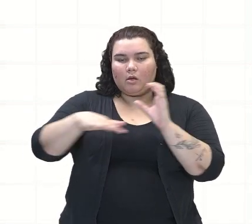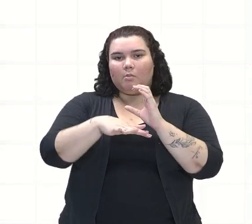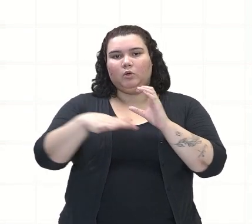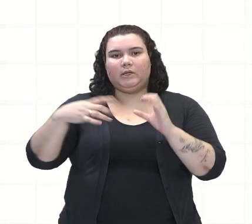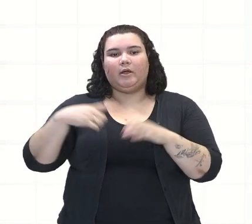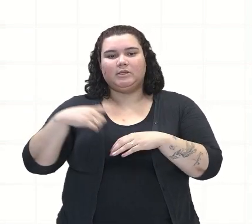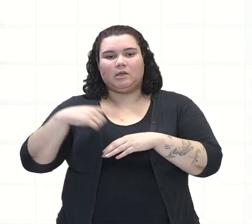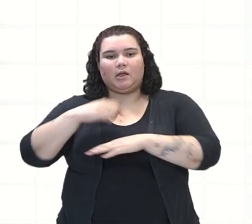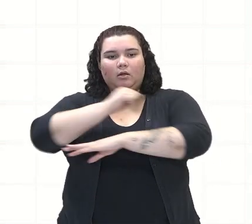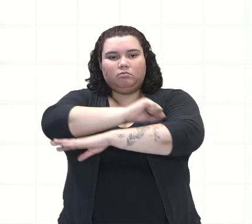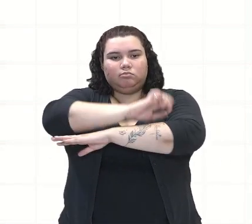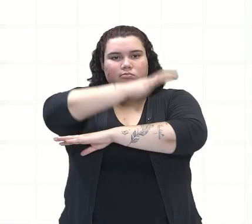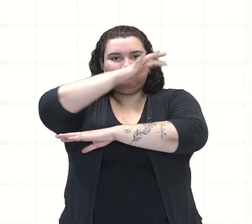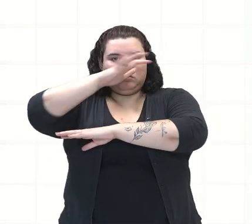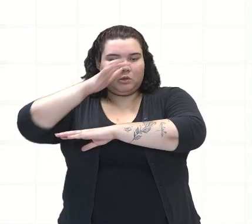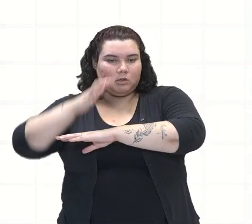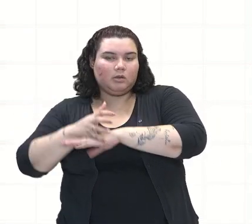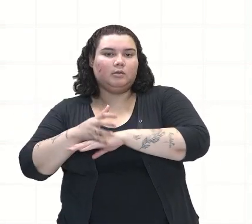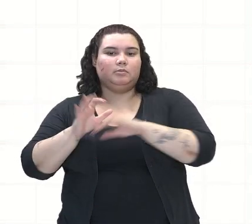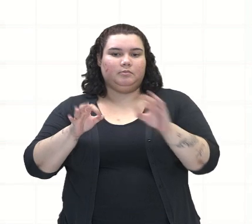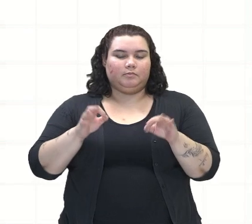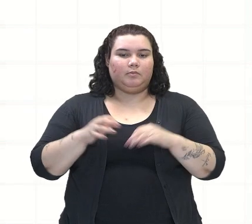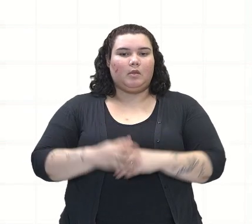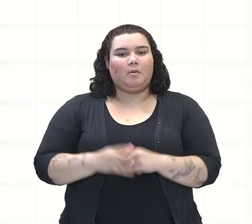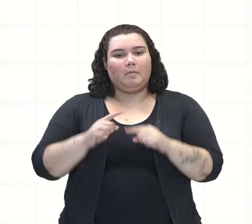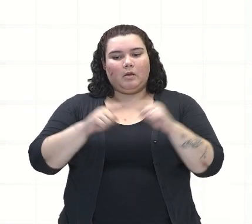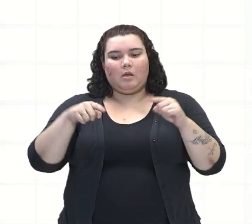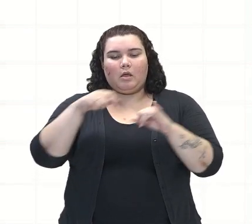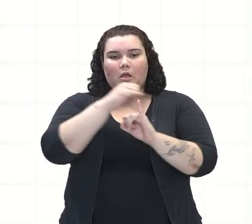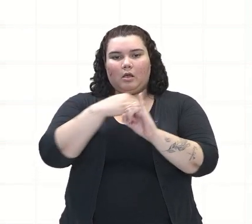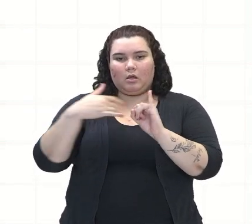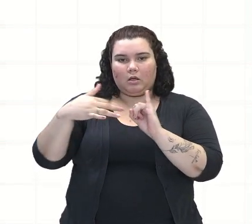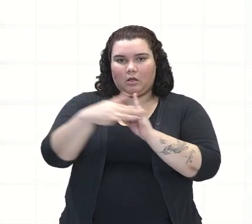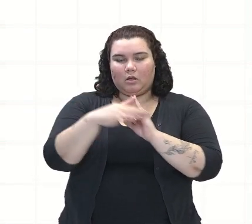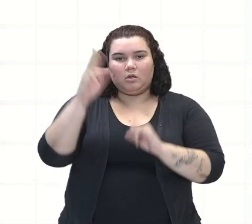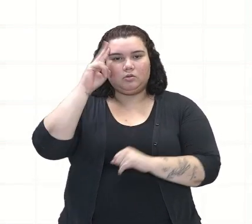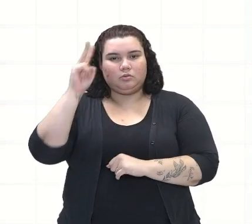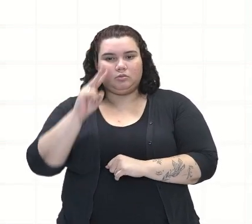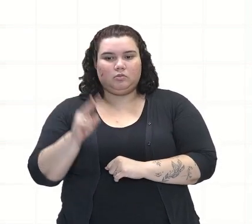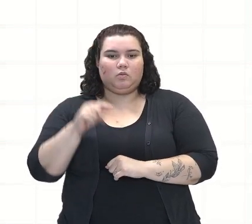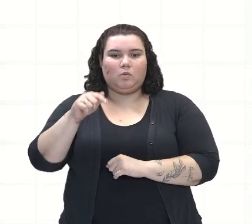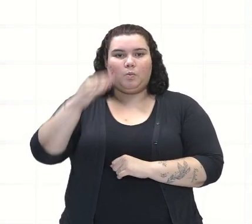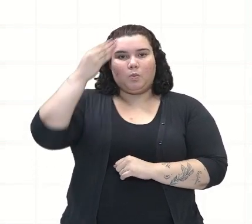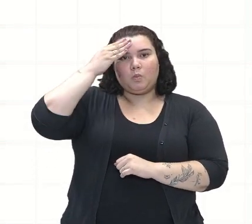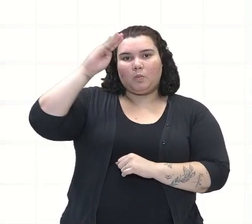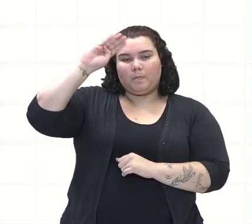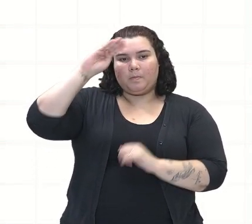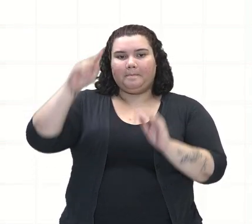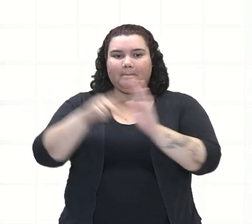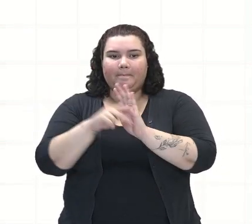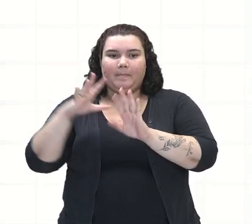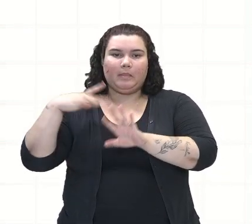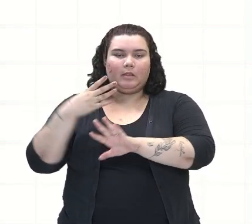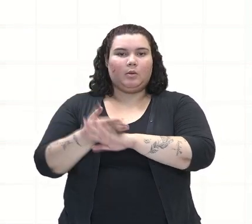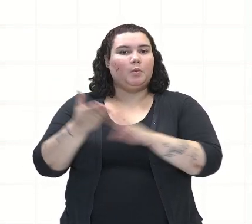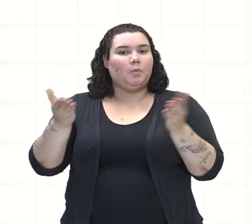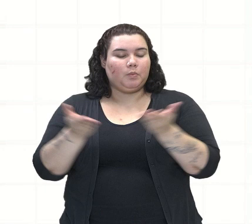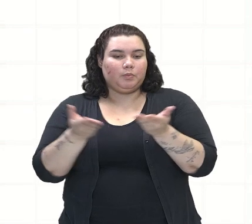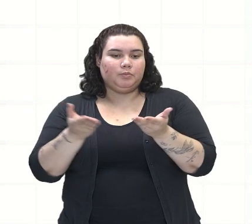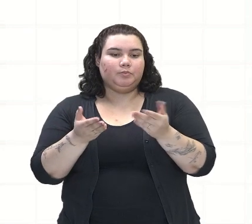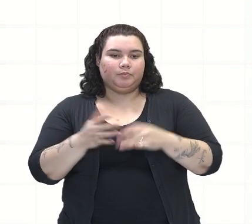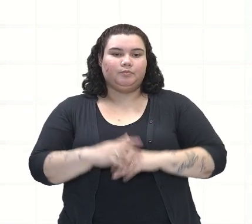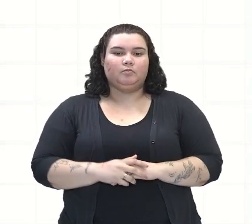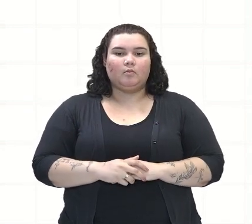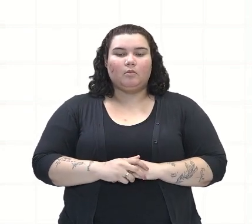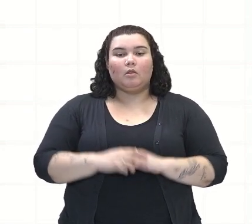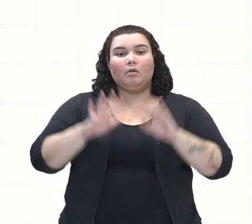por exemplo, né, mas no geral são as ilhas e foi onde a história aí de Cuba aconteceu até hoje, né. Gente,